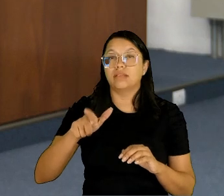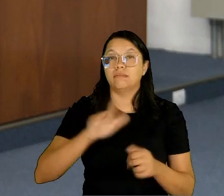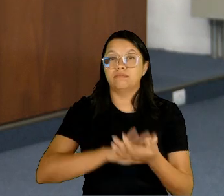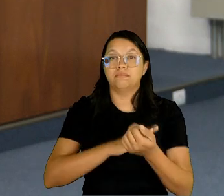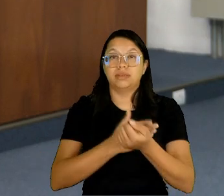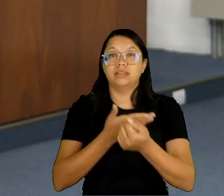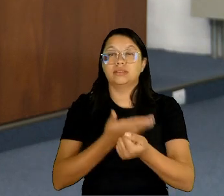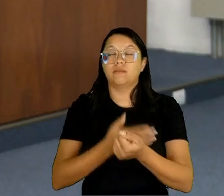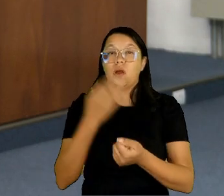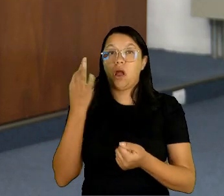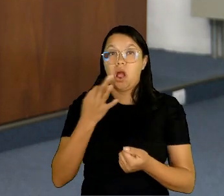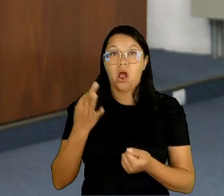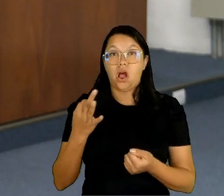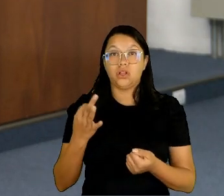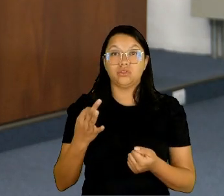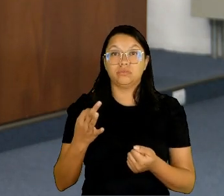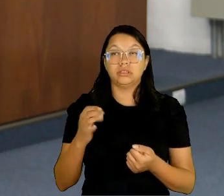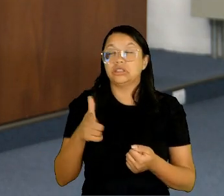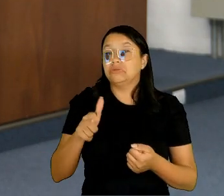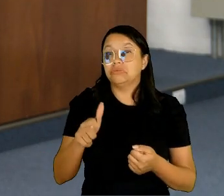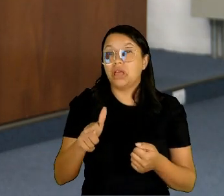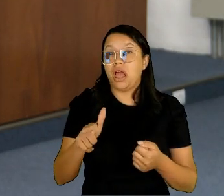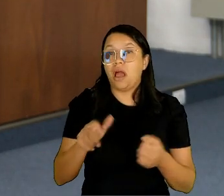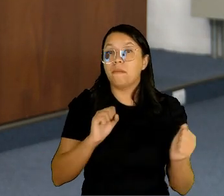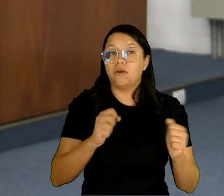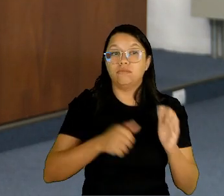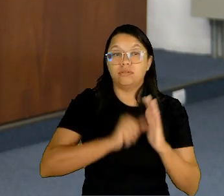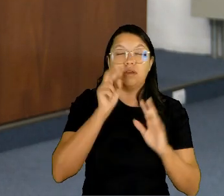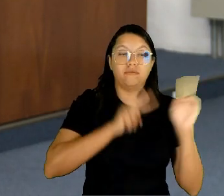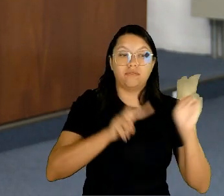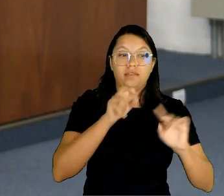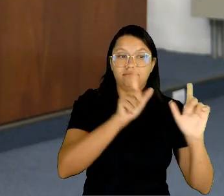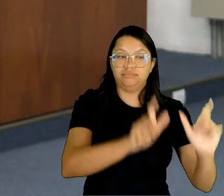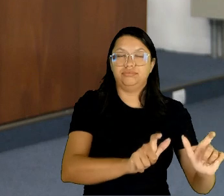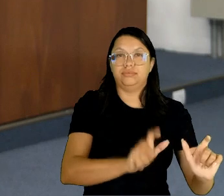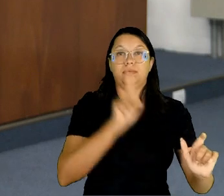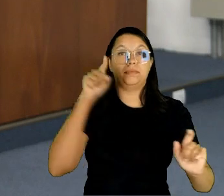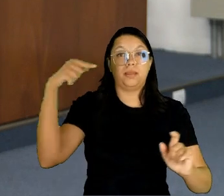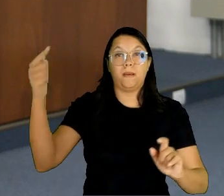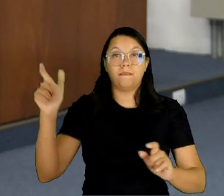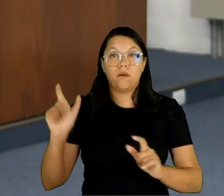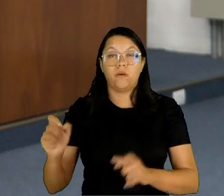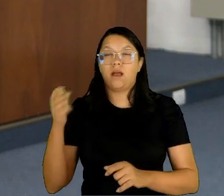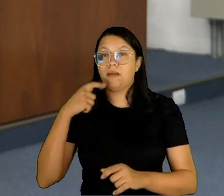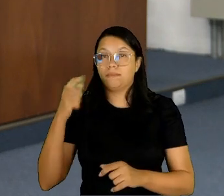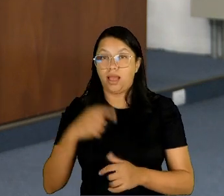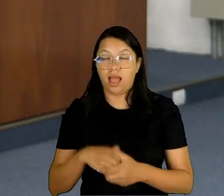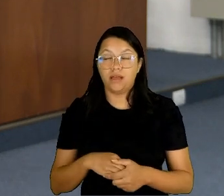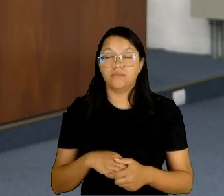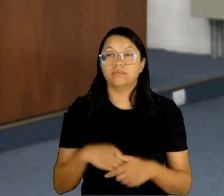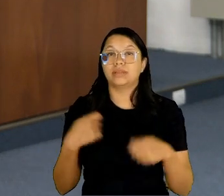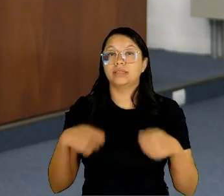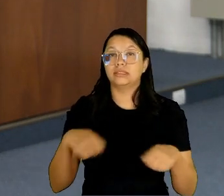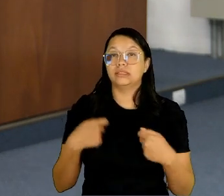tem que usar remédio. Então, por isso que é importante a gente ter esse segmento, entender se essa pressão estava alta só ali agudamente ou se está alta